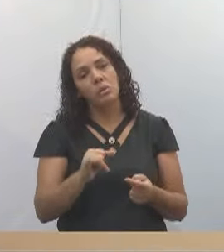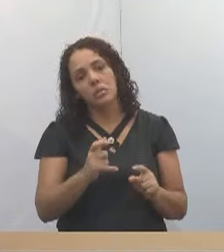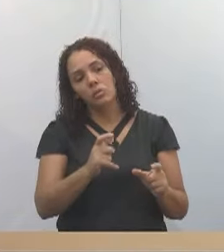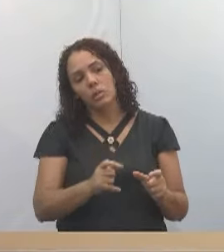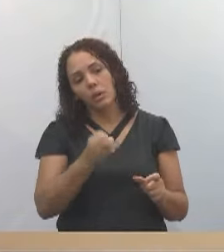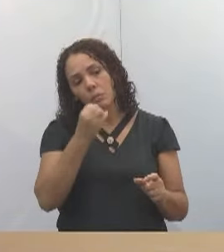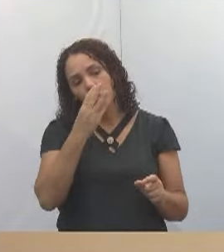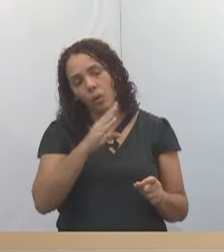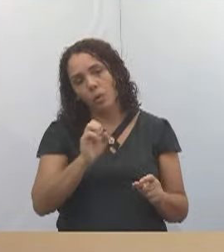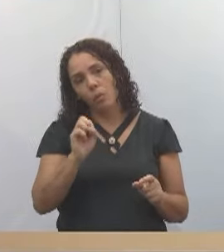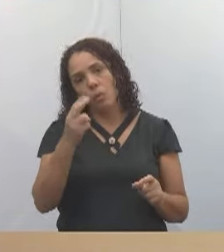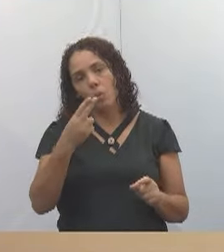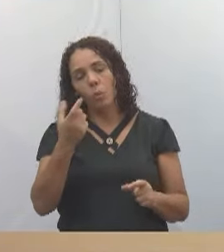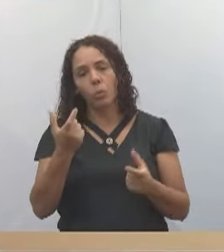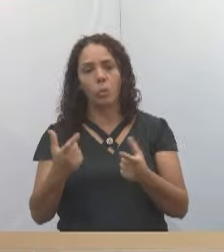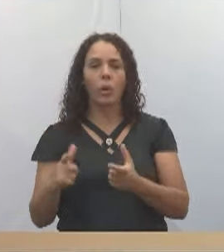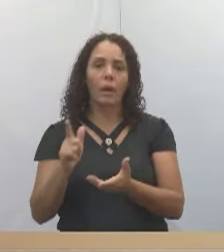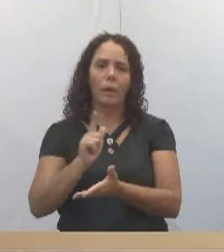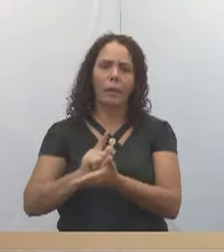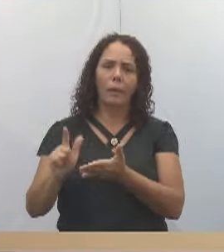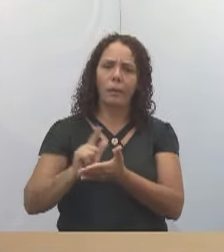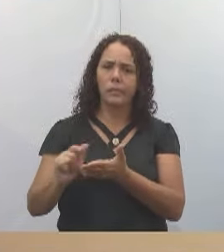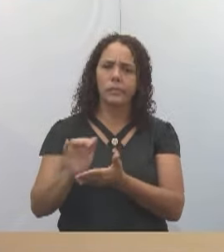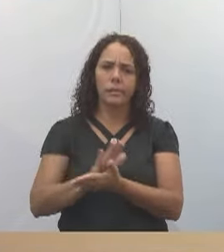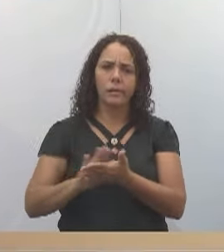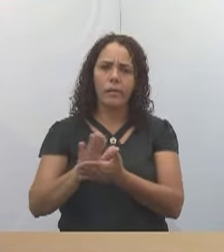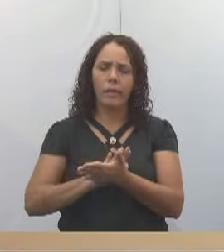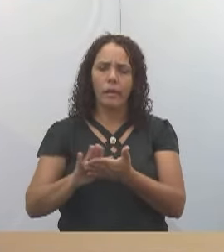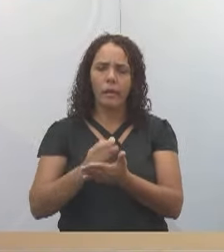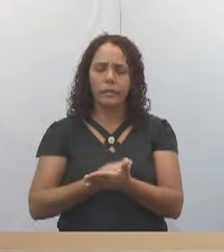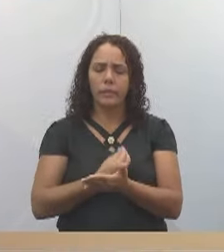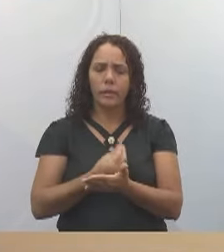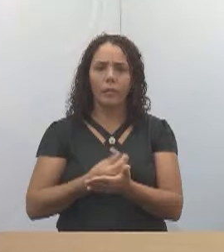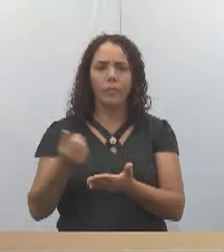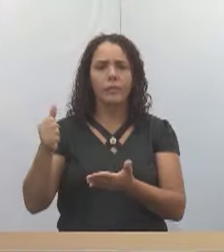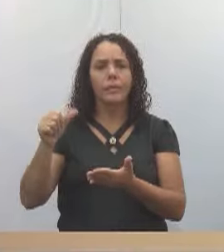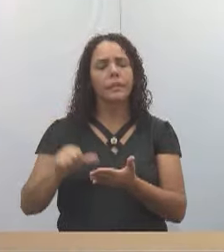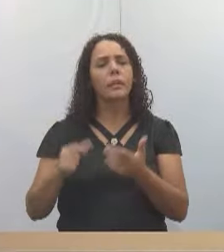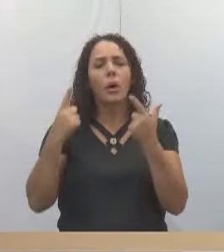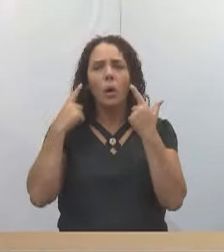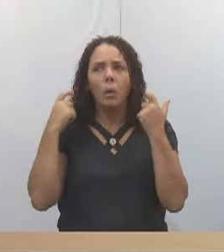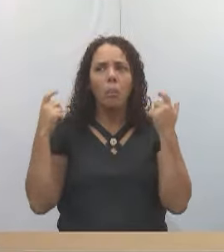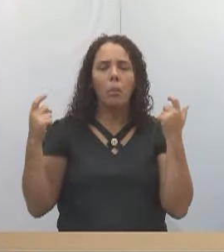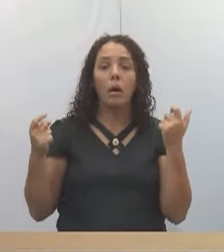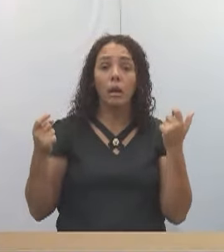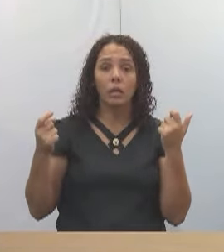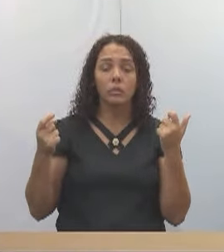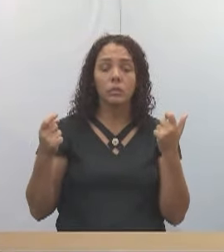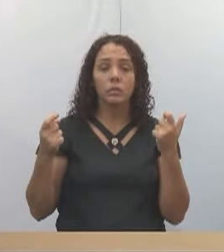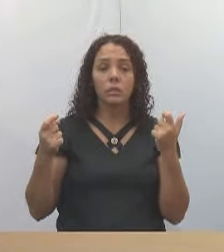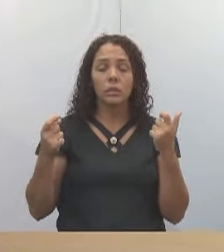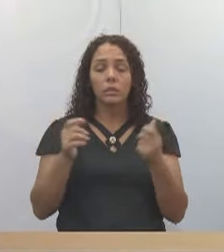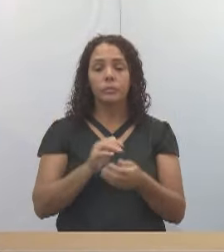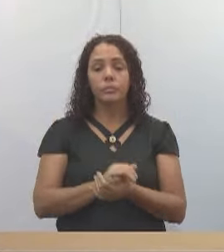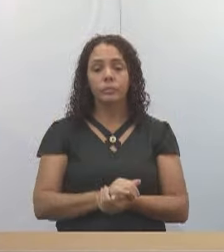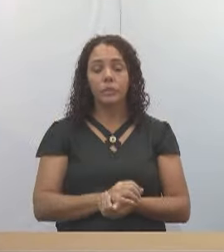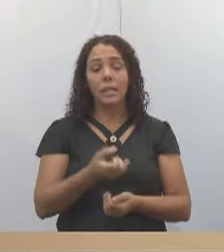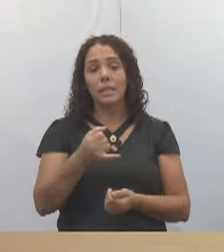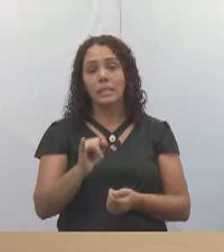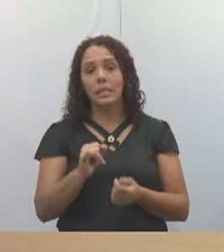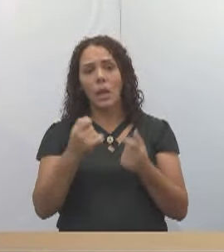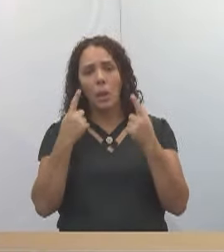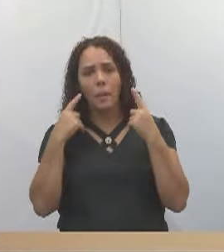vida adequada, sem fazer barulho, que esses fiscais orientem aos tutores a